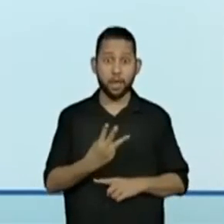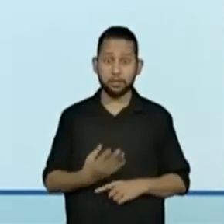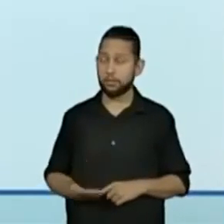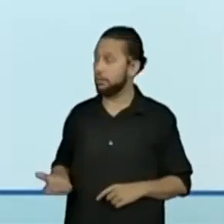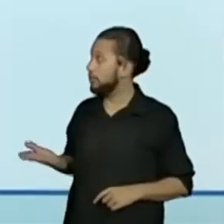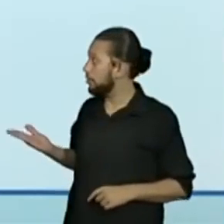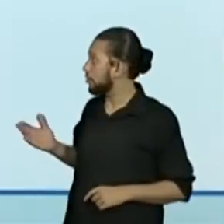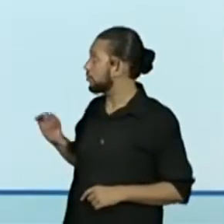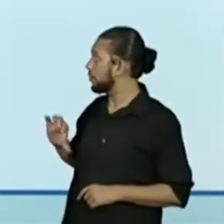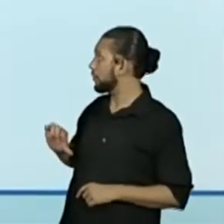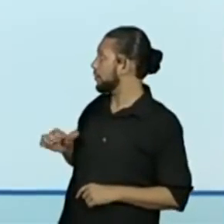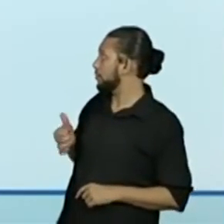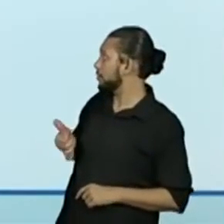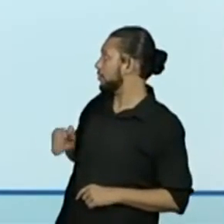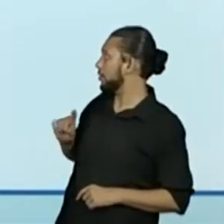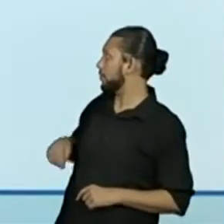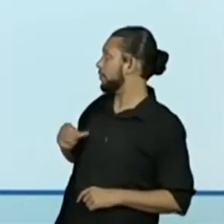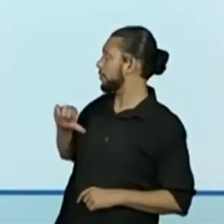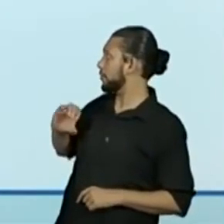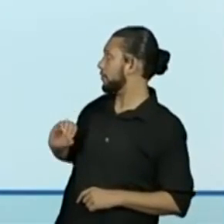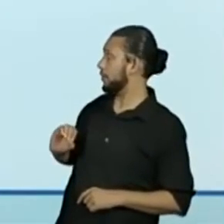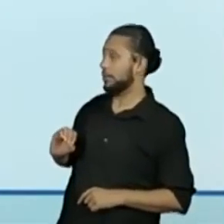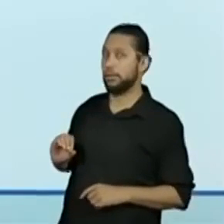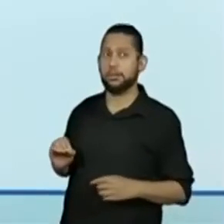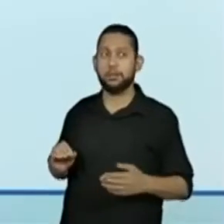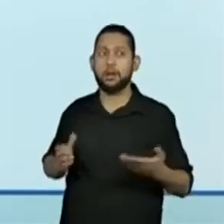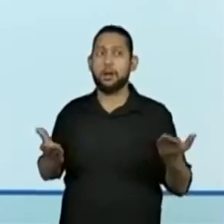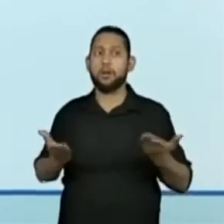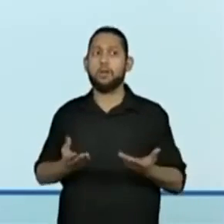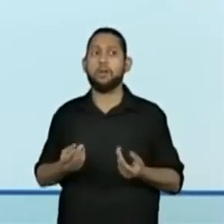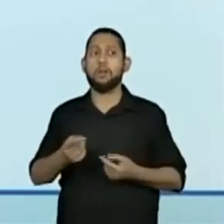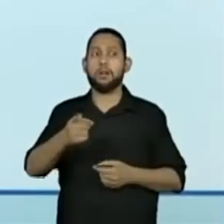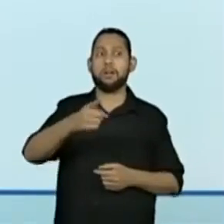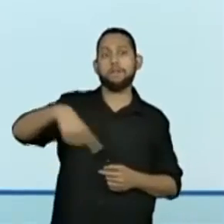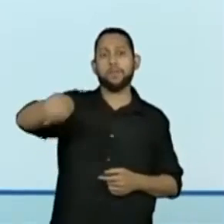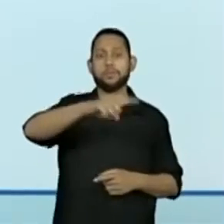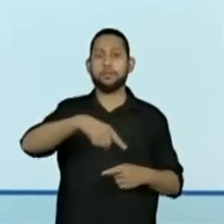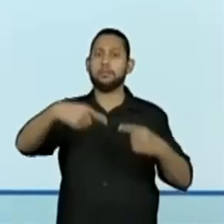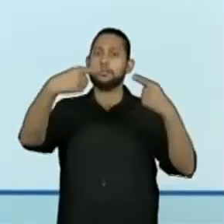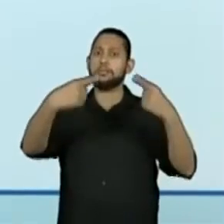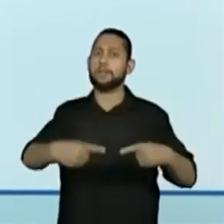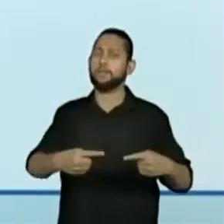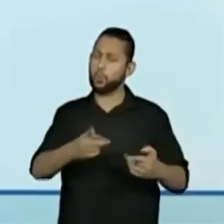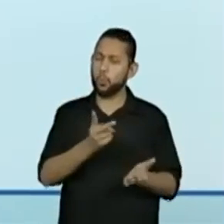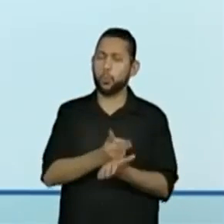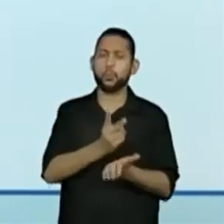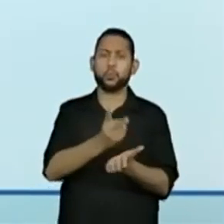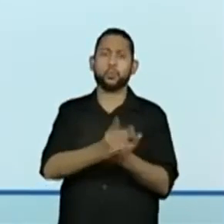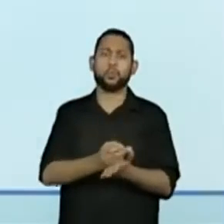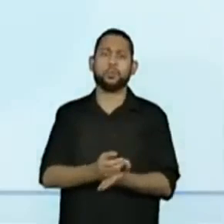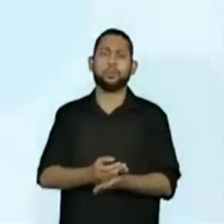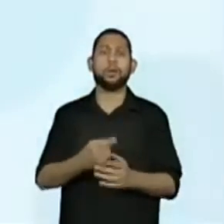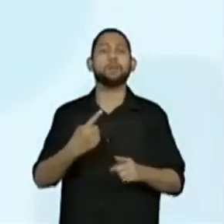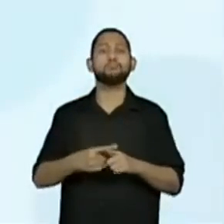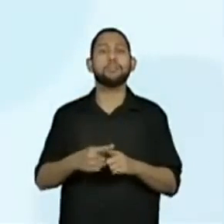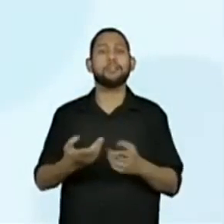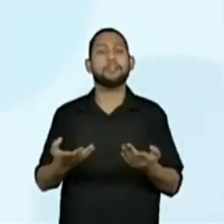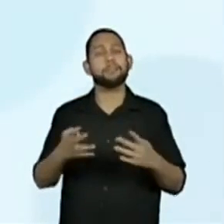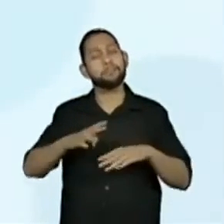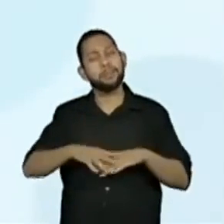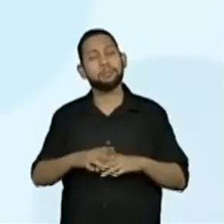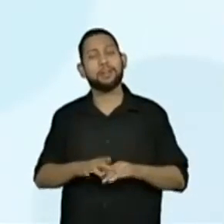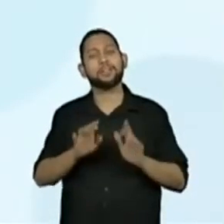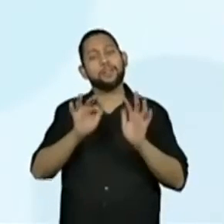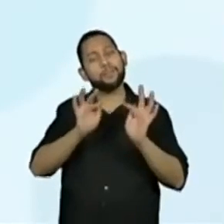9690 Agora vou deixar o desafio com vocês tá bom nossa aula já tá chegando